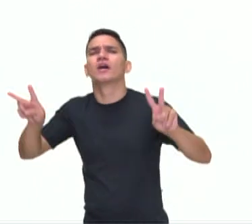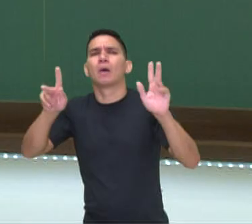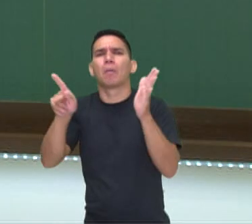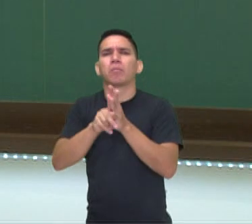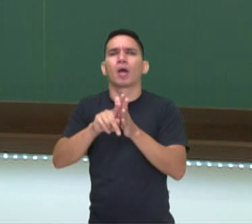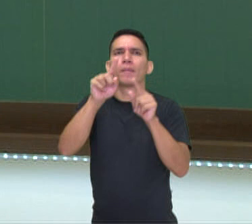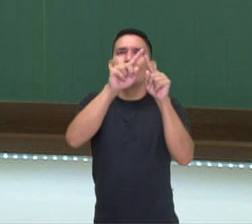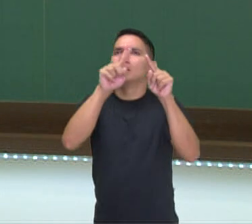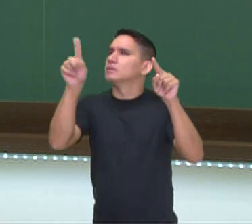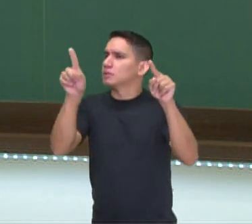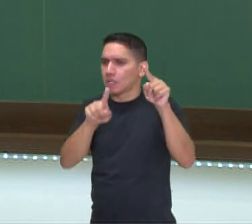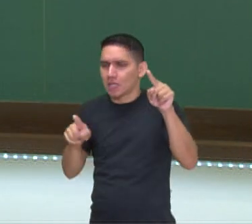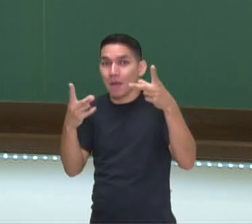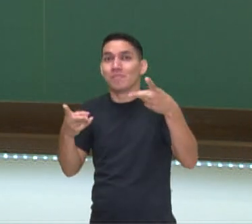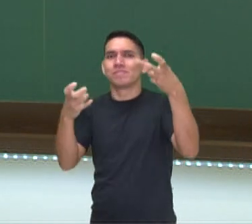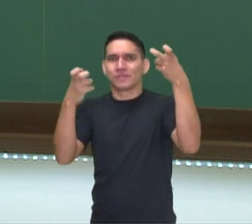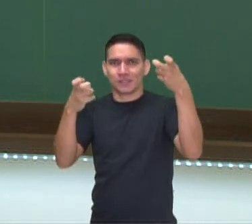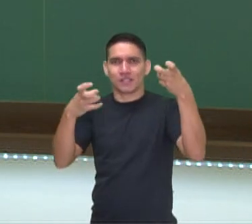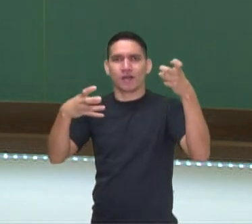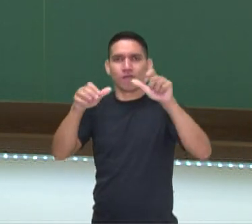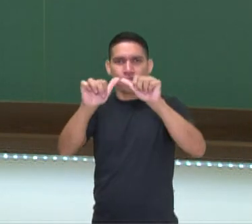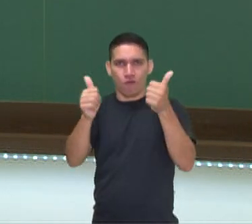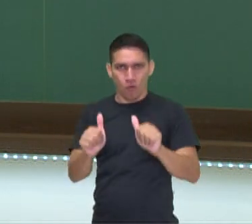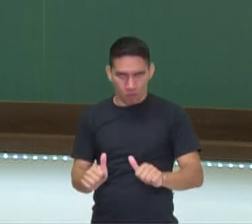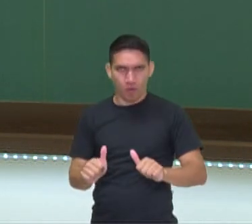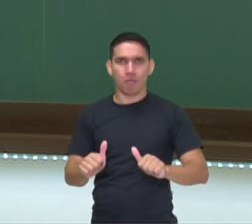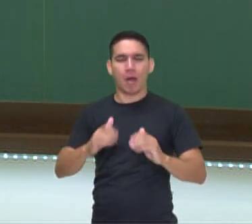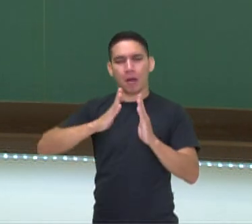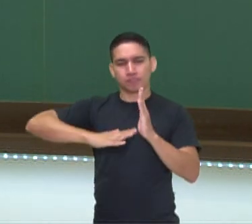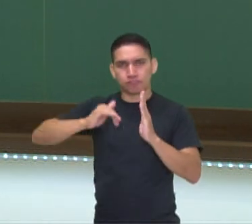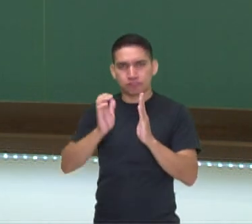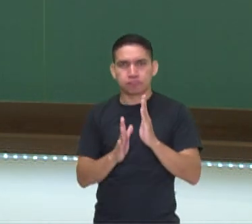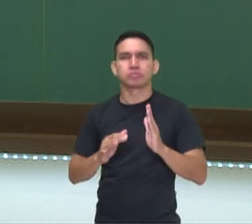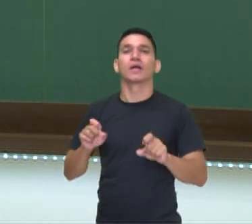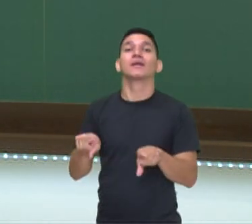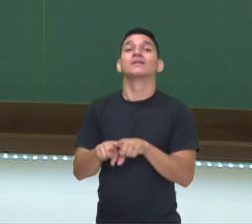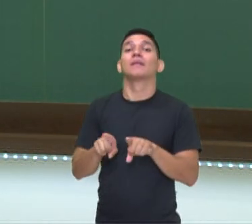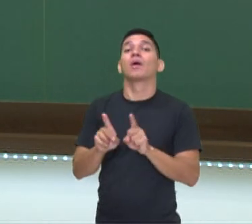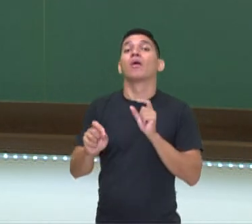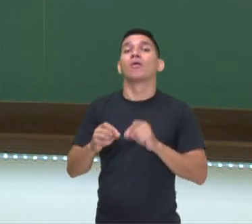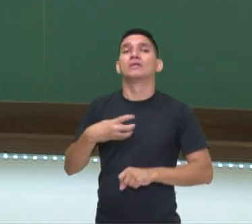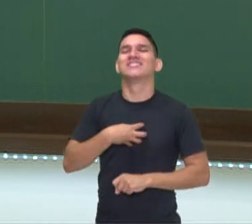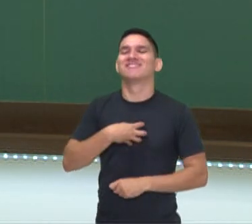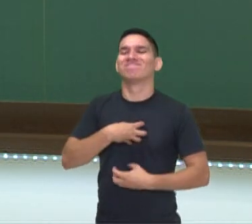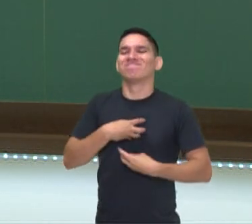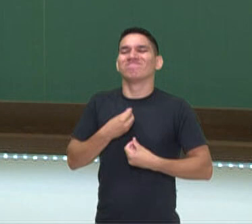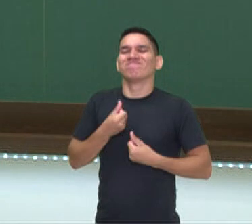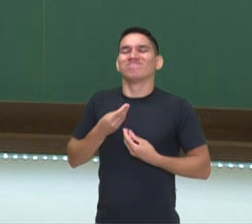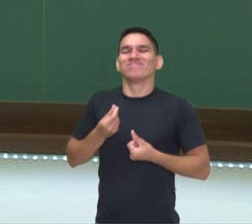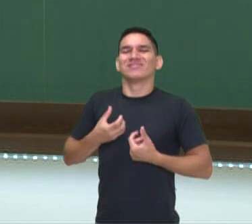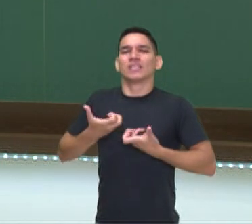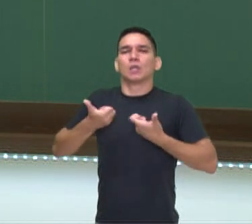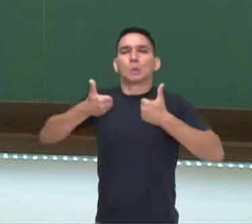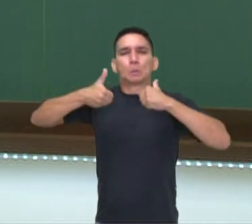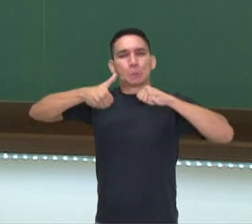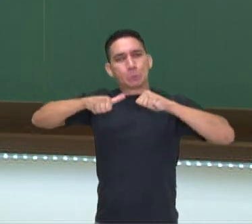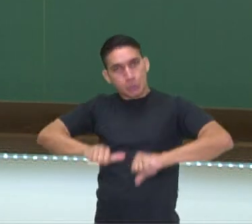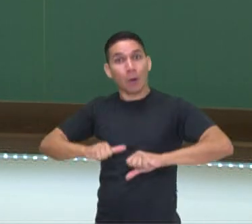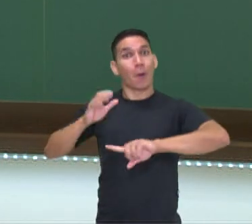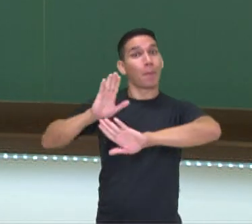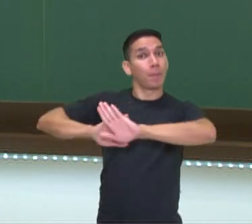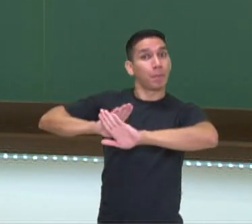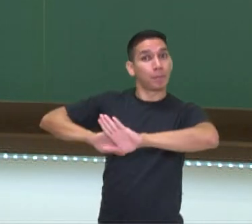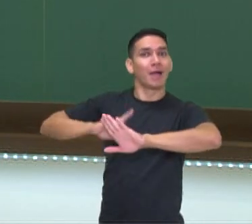né? Ou em X, né, da composição da obra, e o culto ao pessimismo, justamente pela